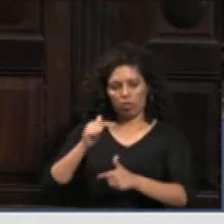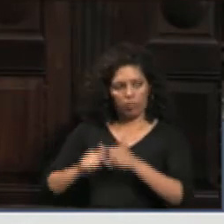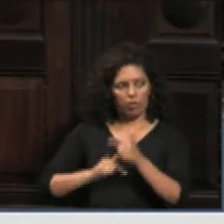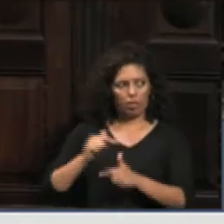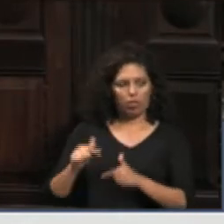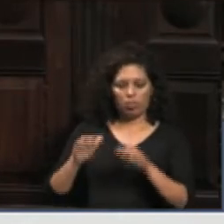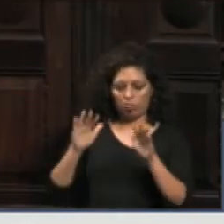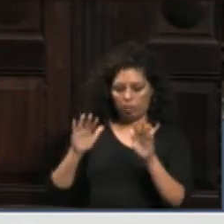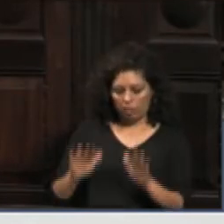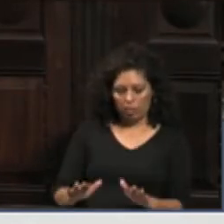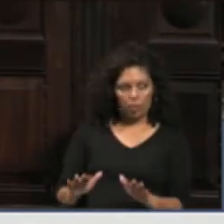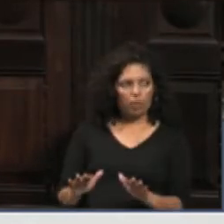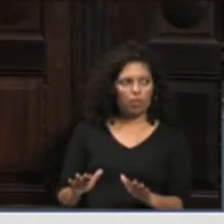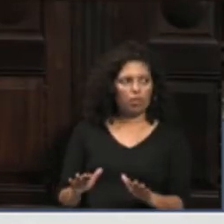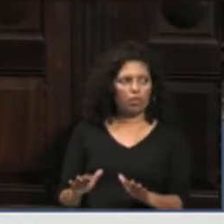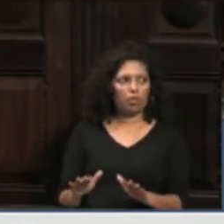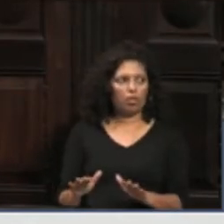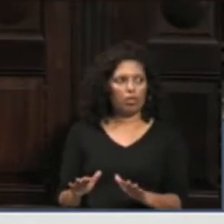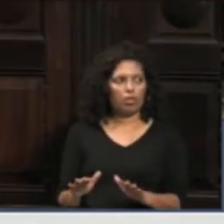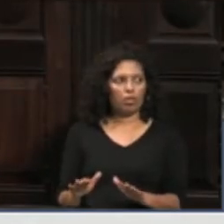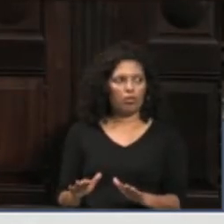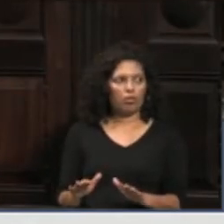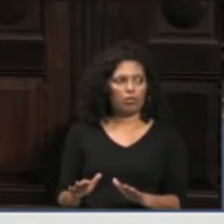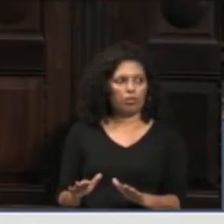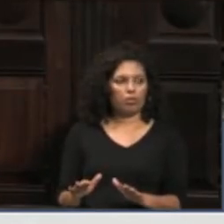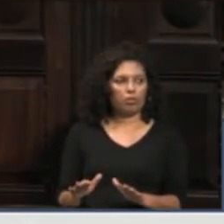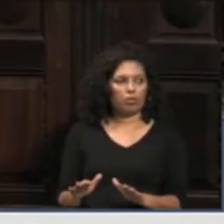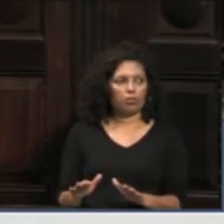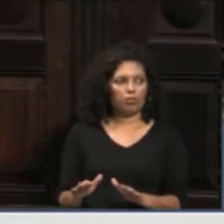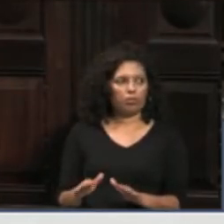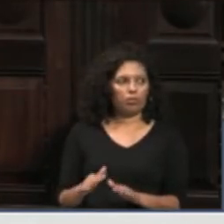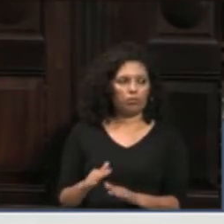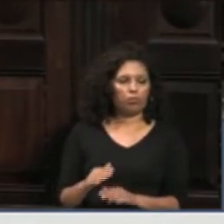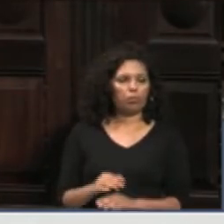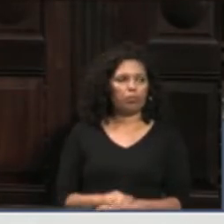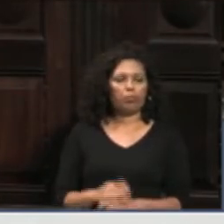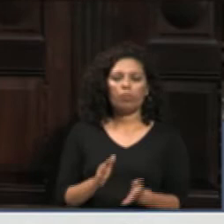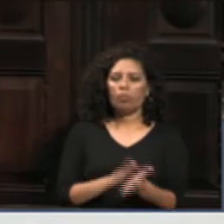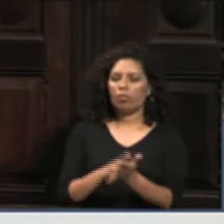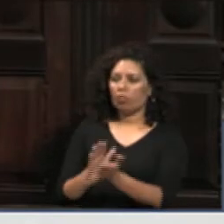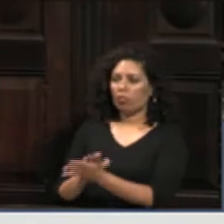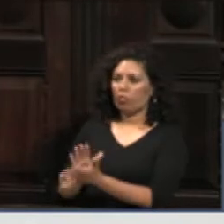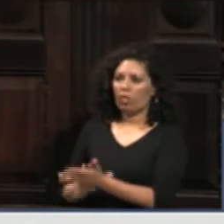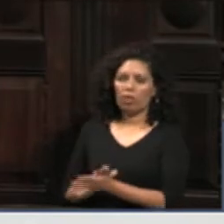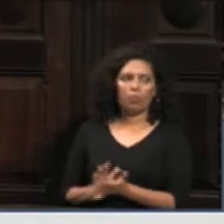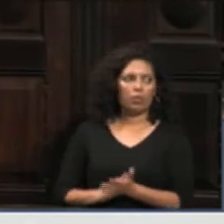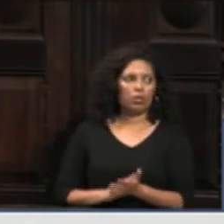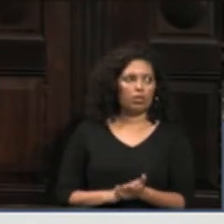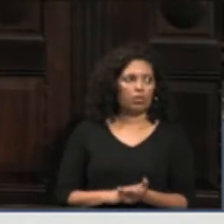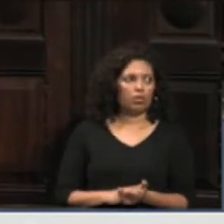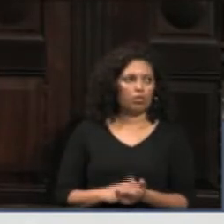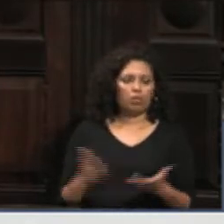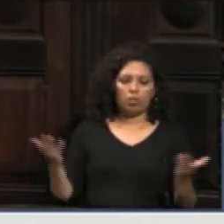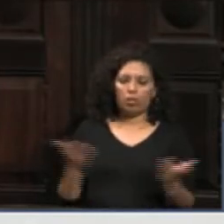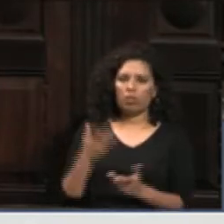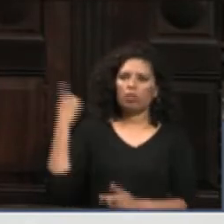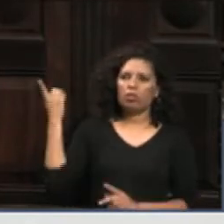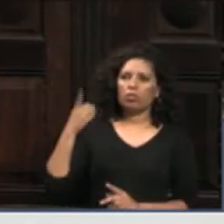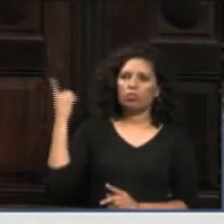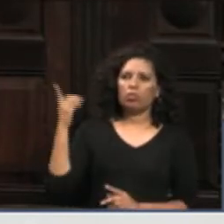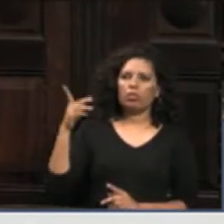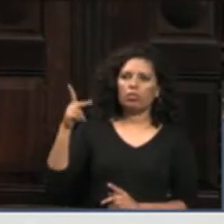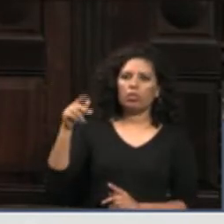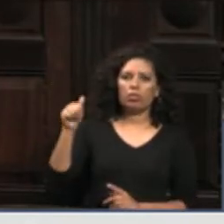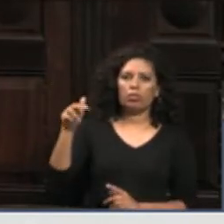Excelência para o próximo mandato nessa Casa Legislativa. Parabéns. E ao nobre deputado Paulo Ramos,